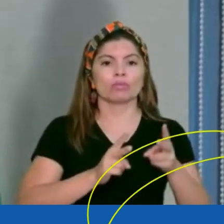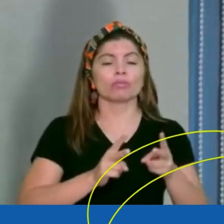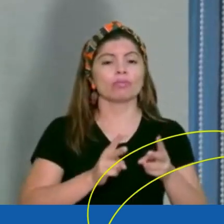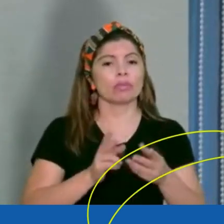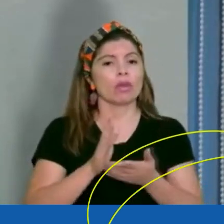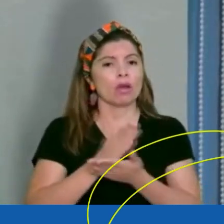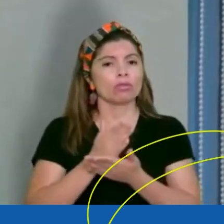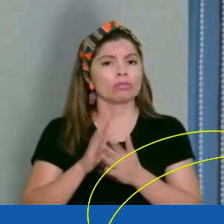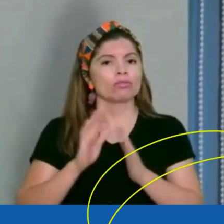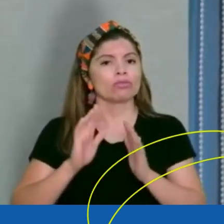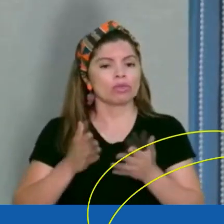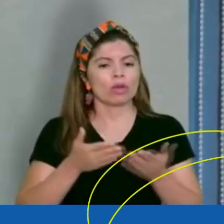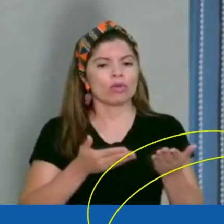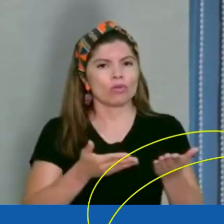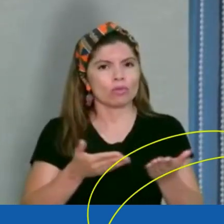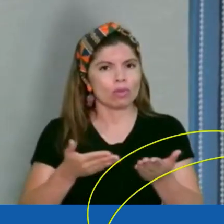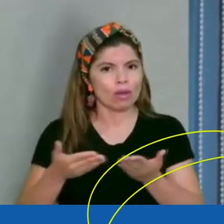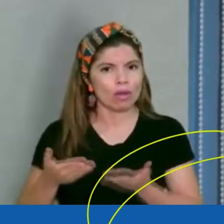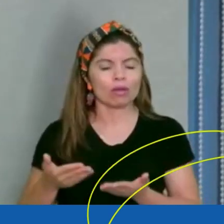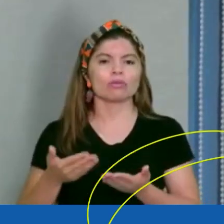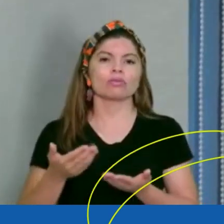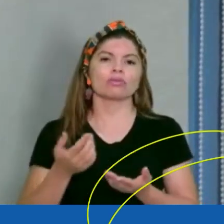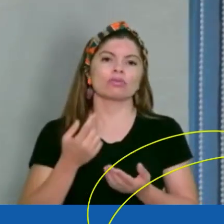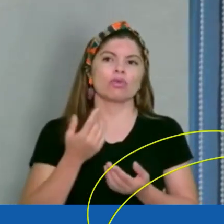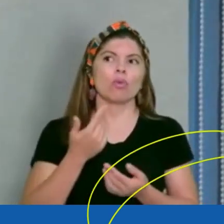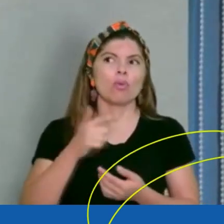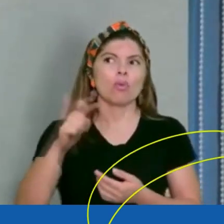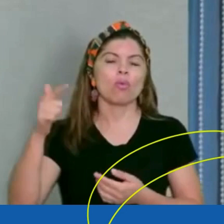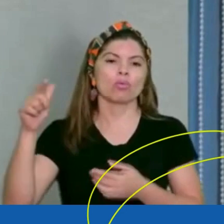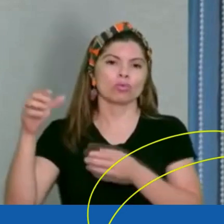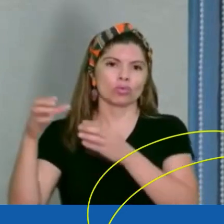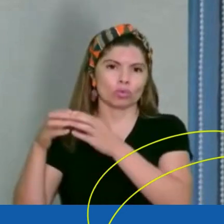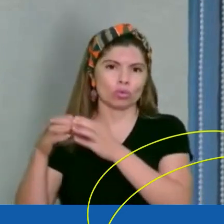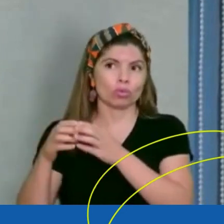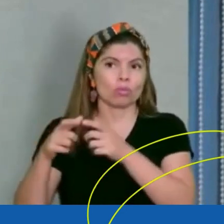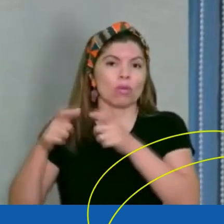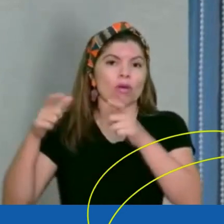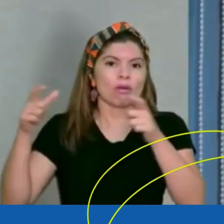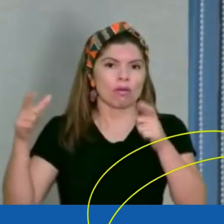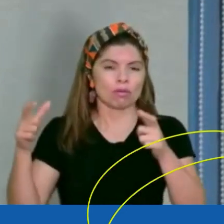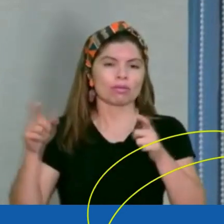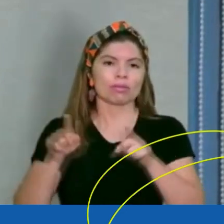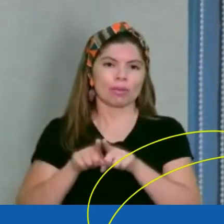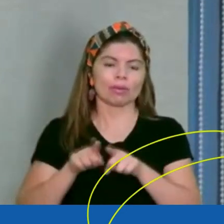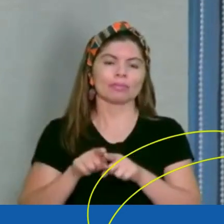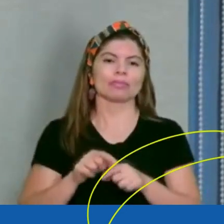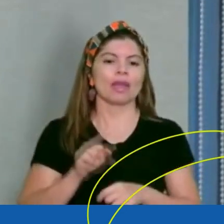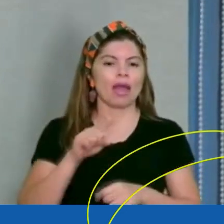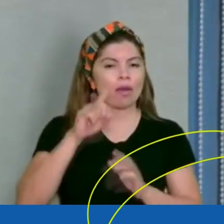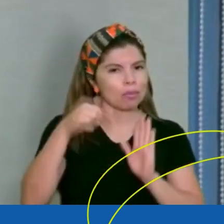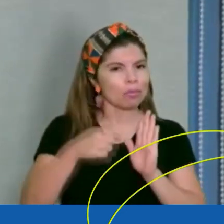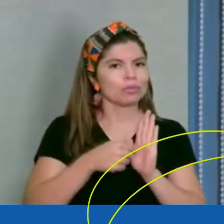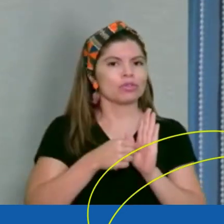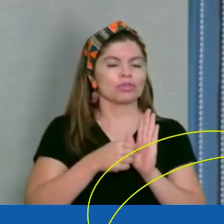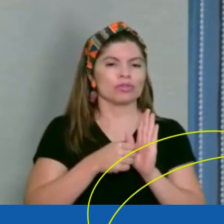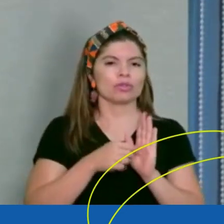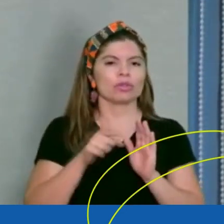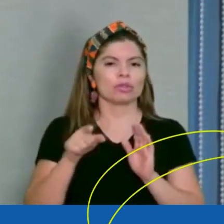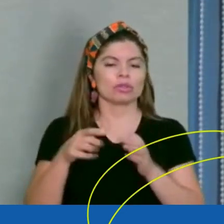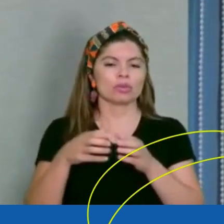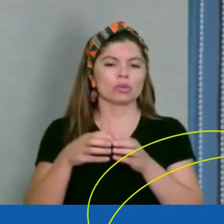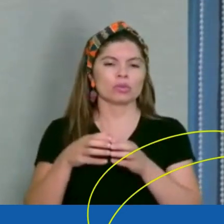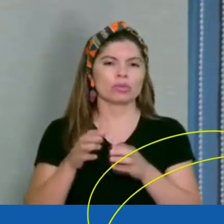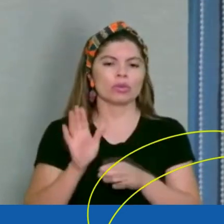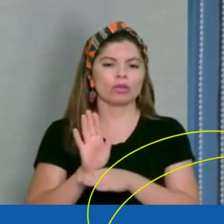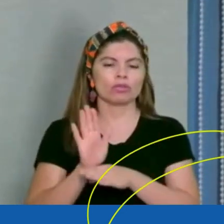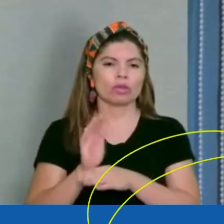sendo convidados para outros clubes, clubes maiores, e esse é o objetivo da Realizar,